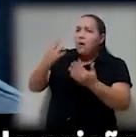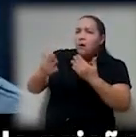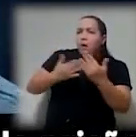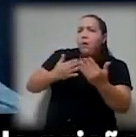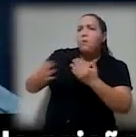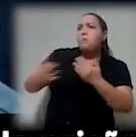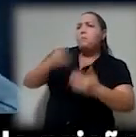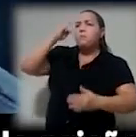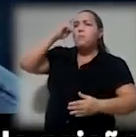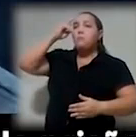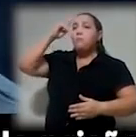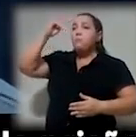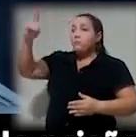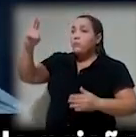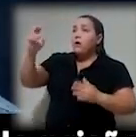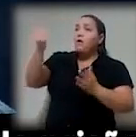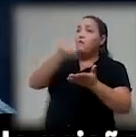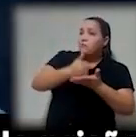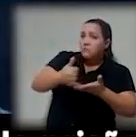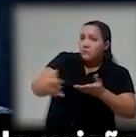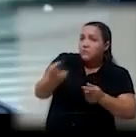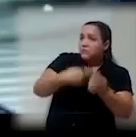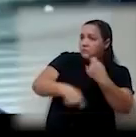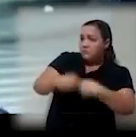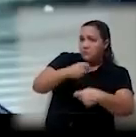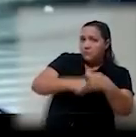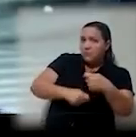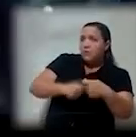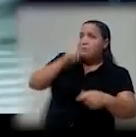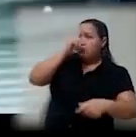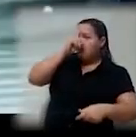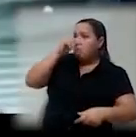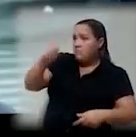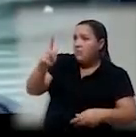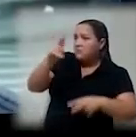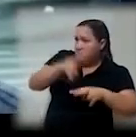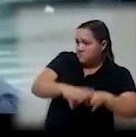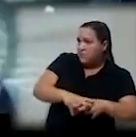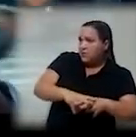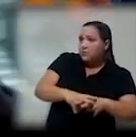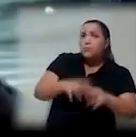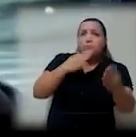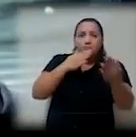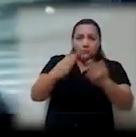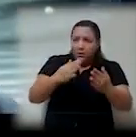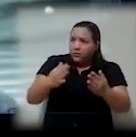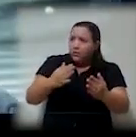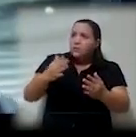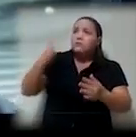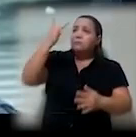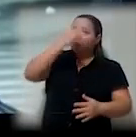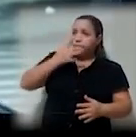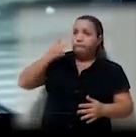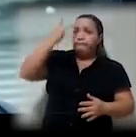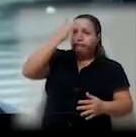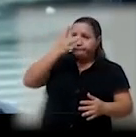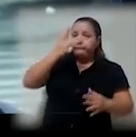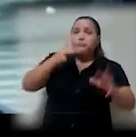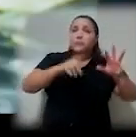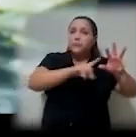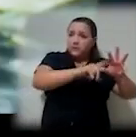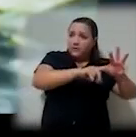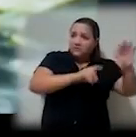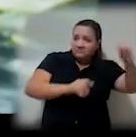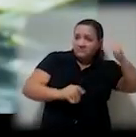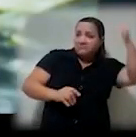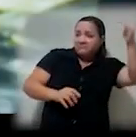comandam um morro através da prisão. Haddad, ele vai ser só um bonequinho que você compra em uma feirinha. E o Lula vai ser a cabeça de